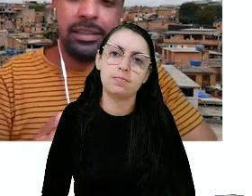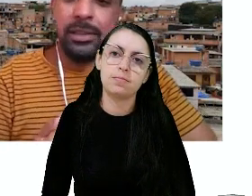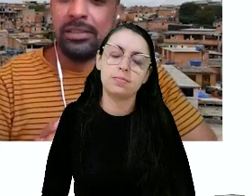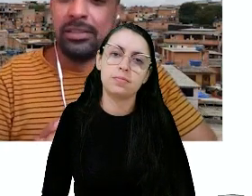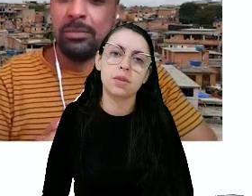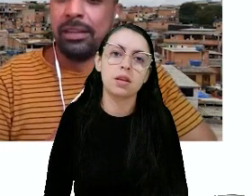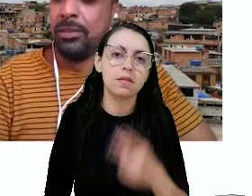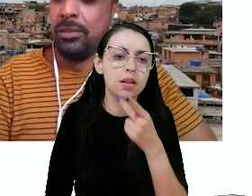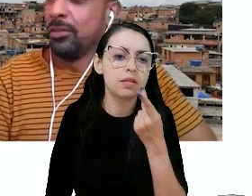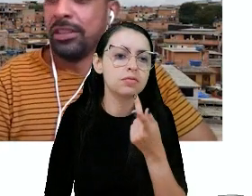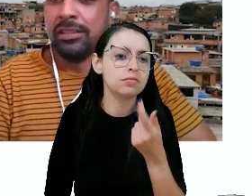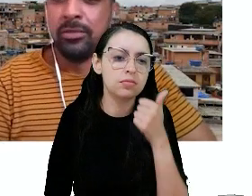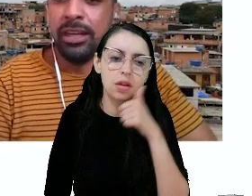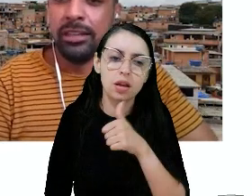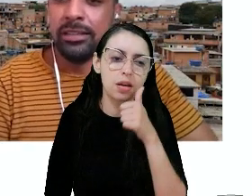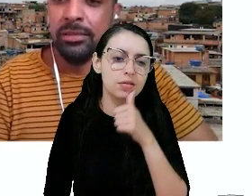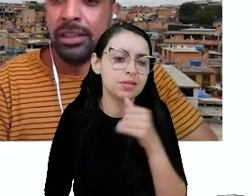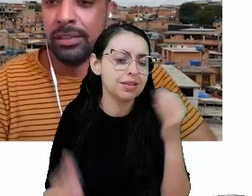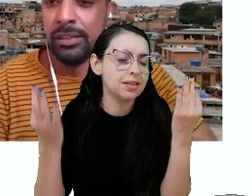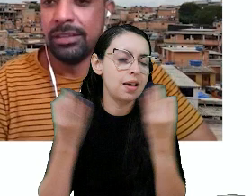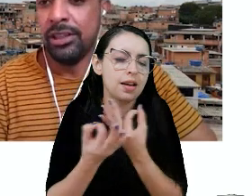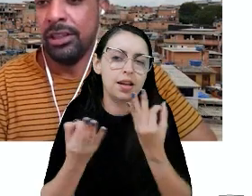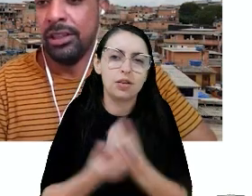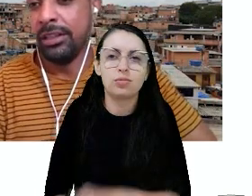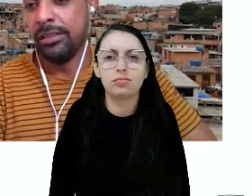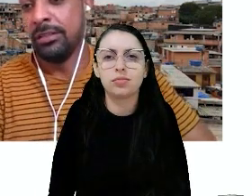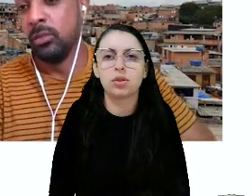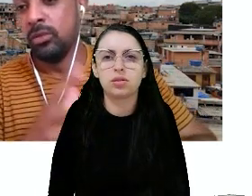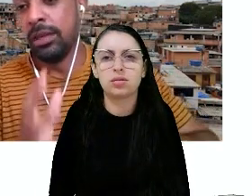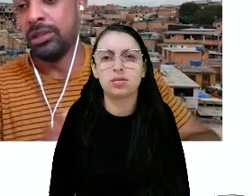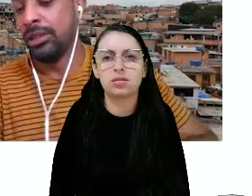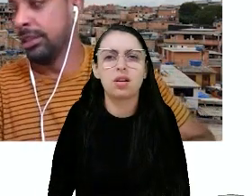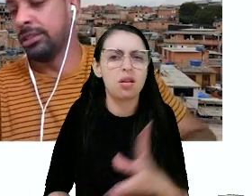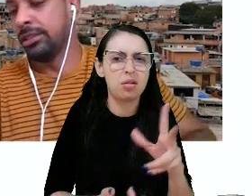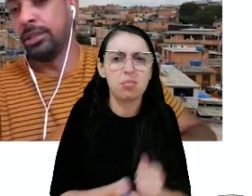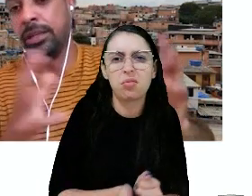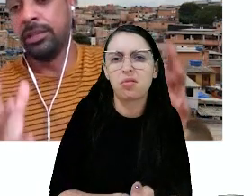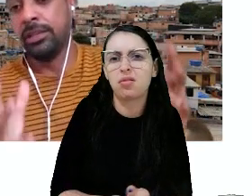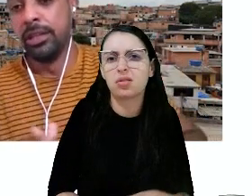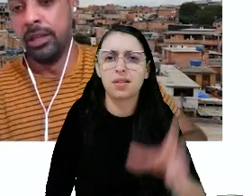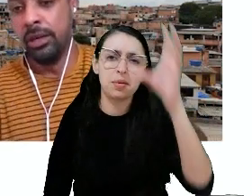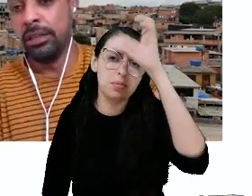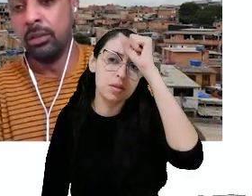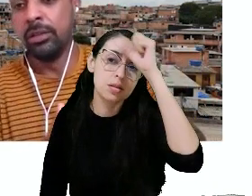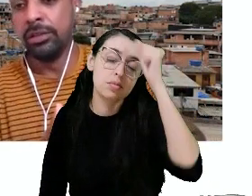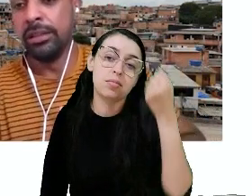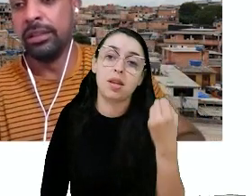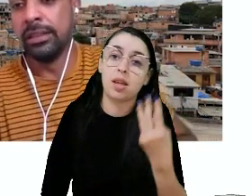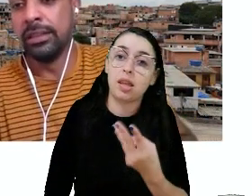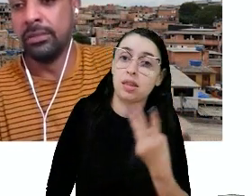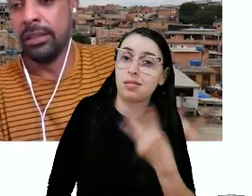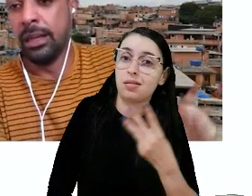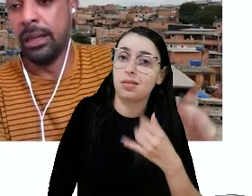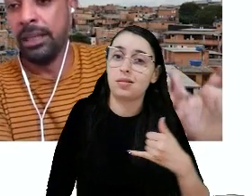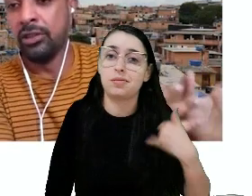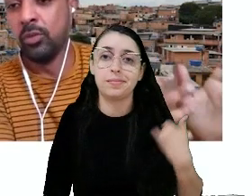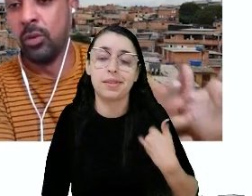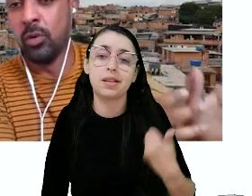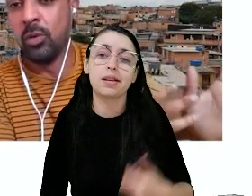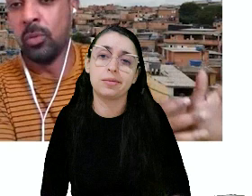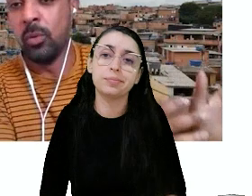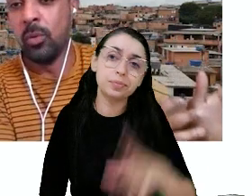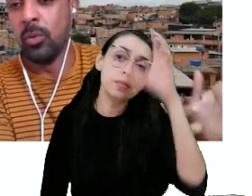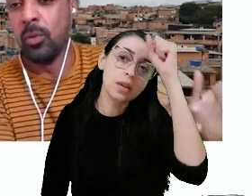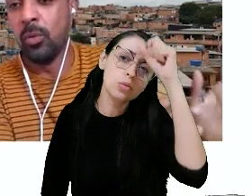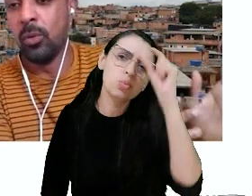E eu disse para ela, vocês mulheres são incríveis, esse mundo machista, a gente aprende... Eu tenho 33 anos, ainda aprendi